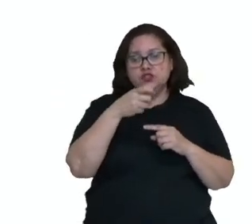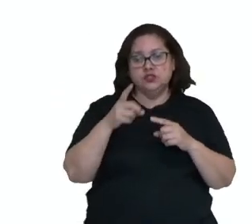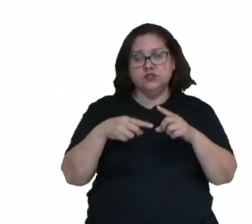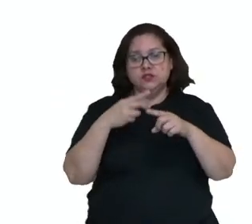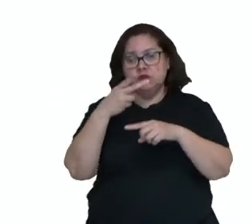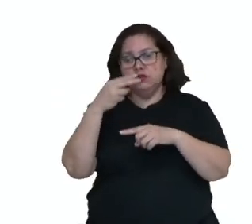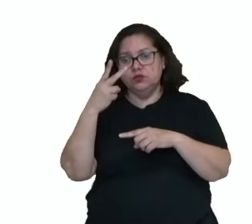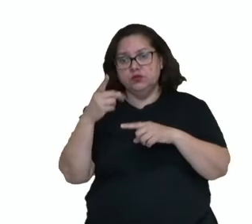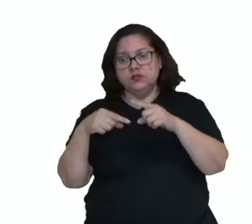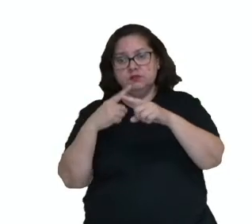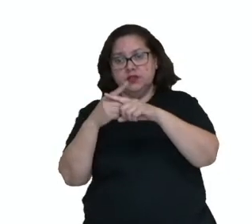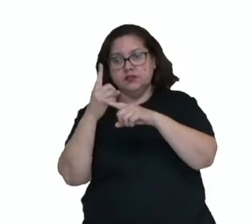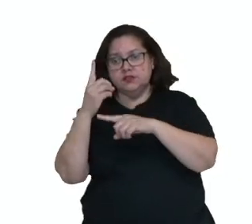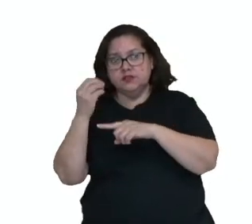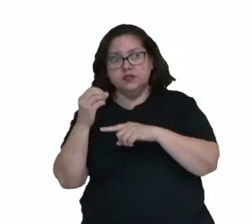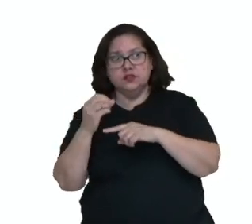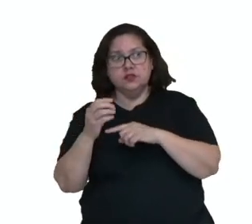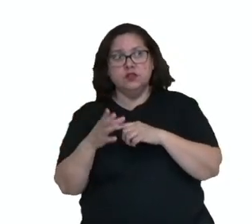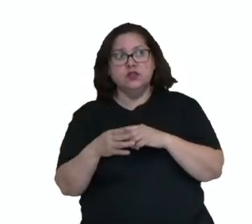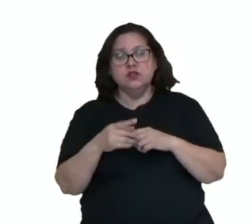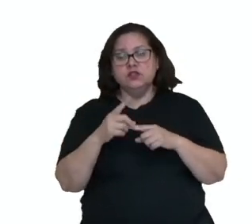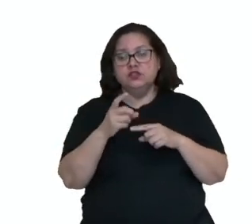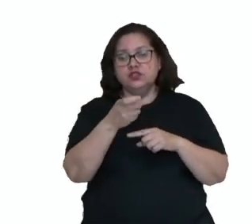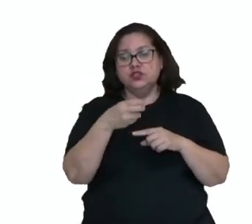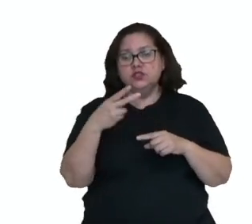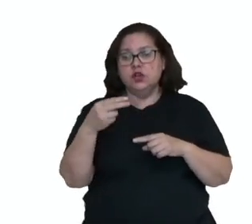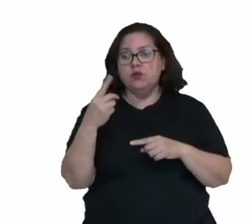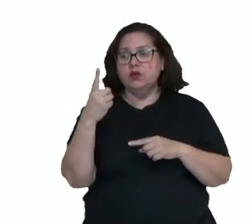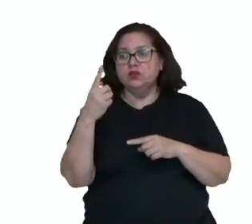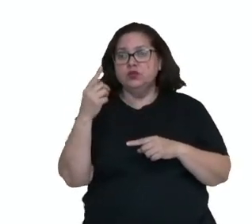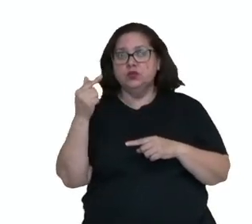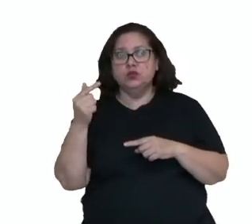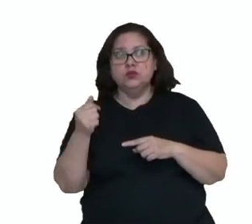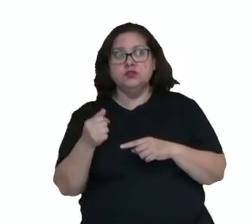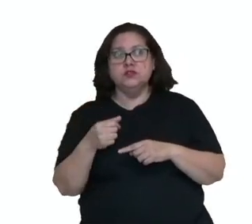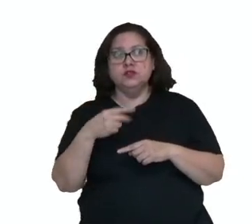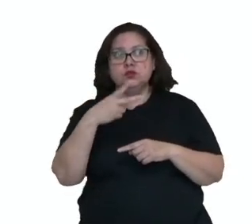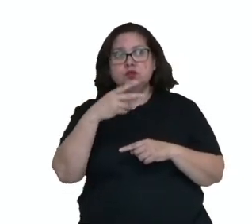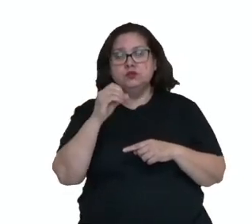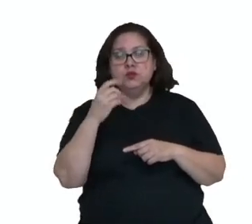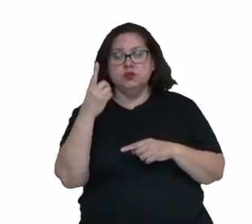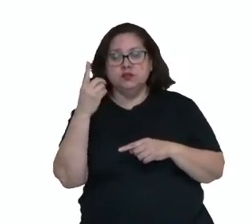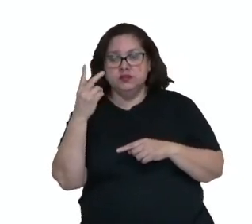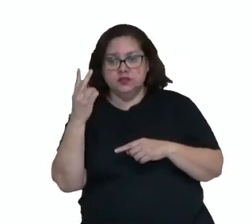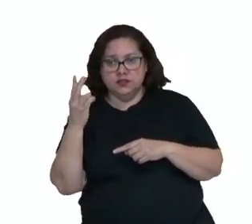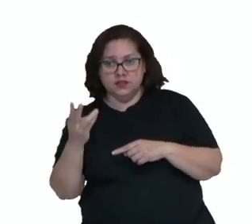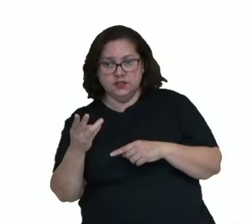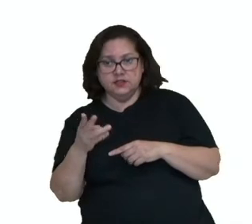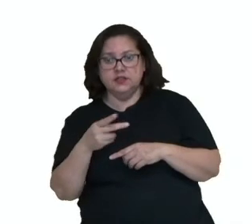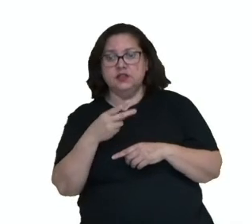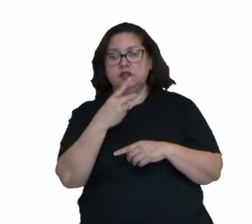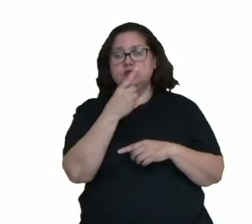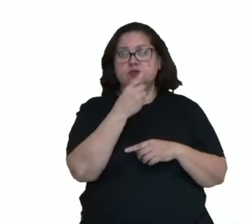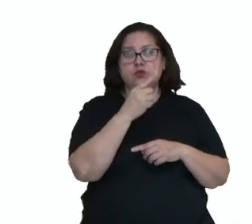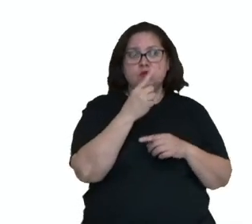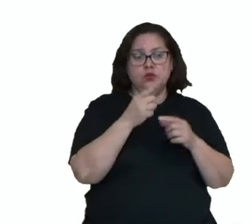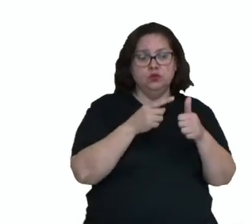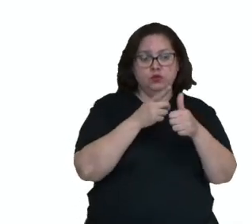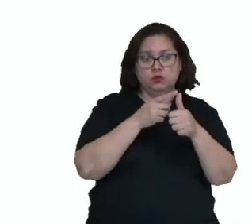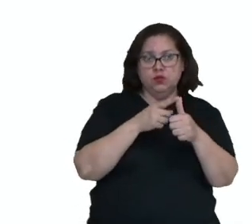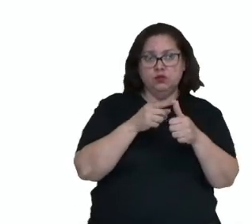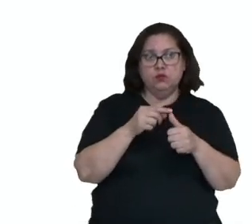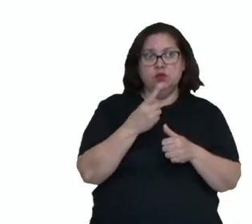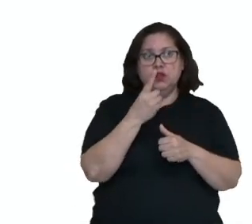10. X igual a 12 anos. Então, em 2013, a idade do Caio era 12 anos e a de Pedro em